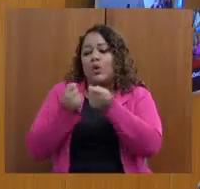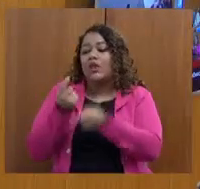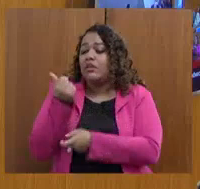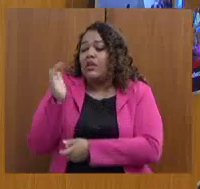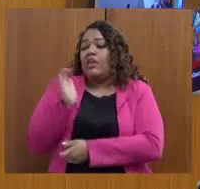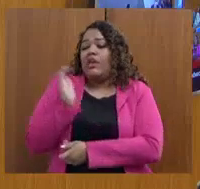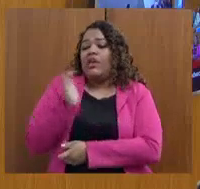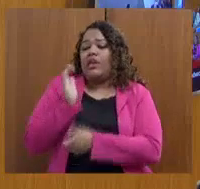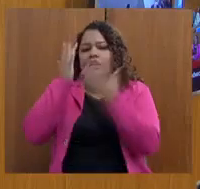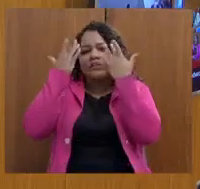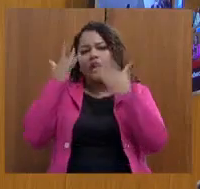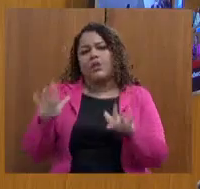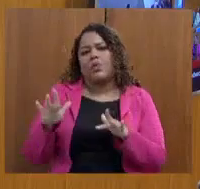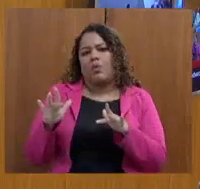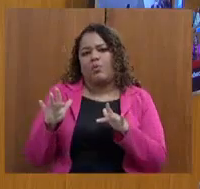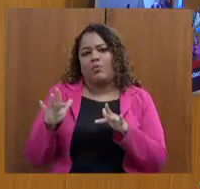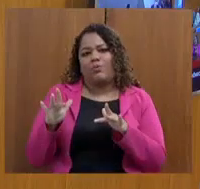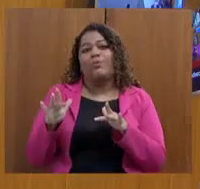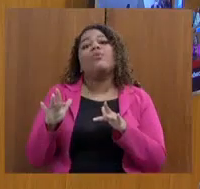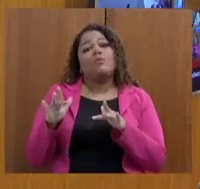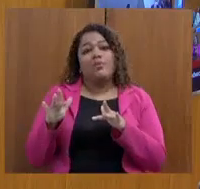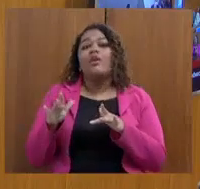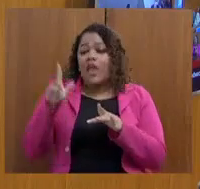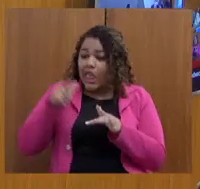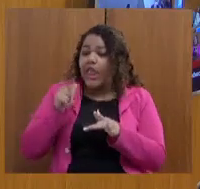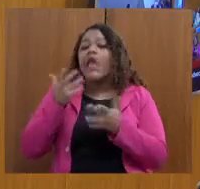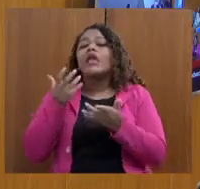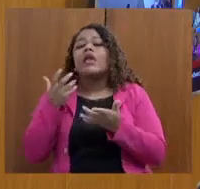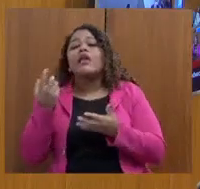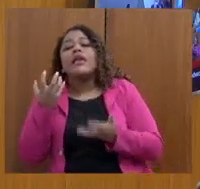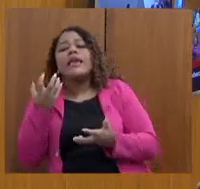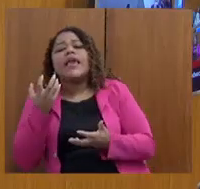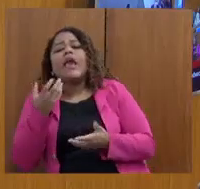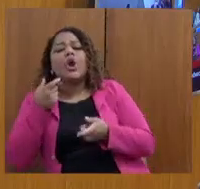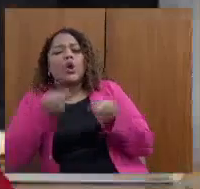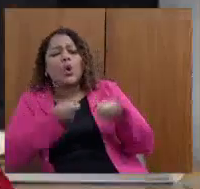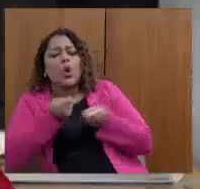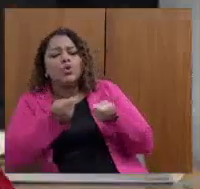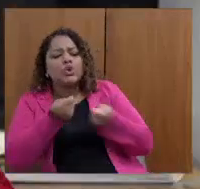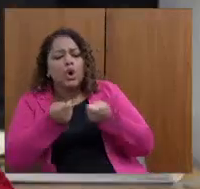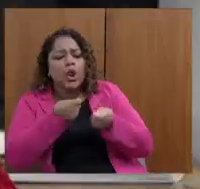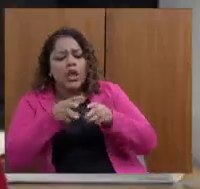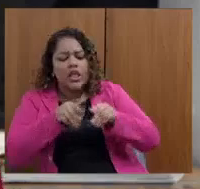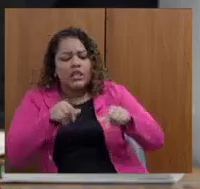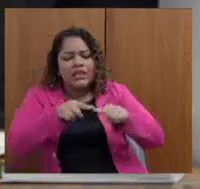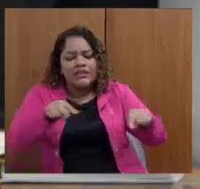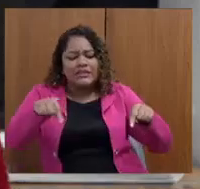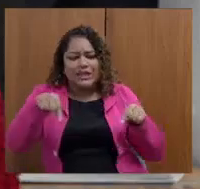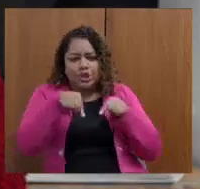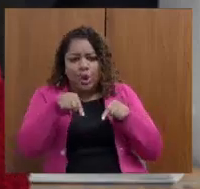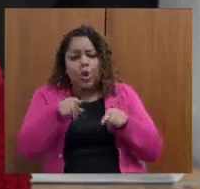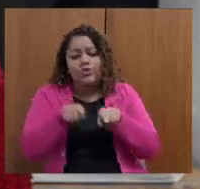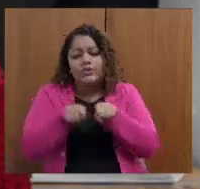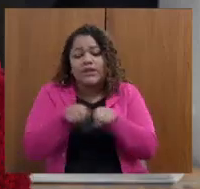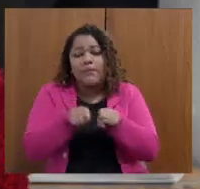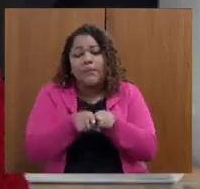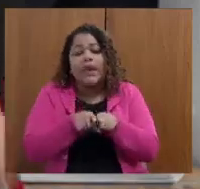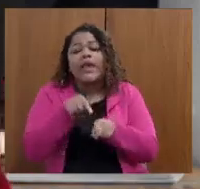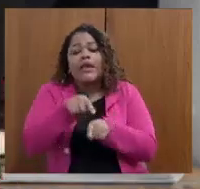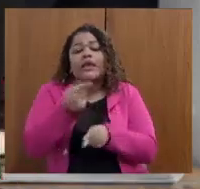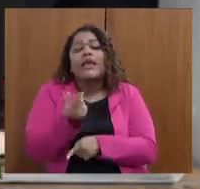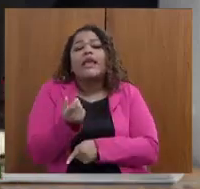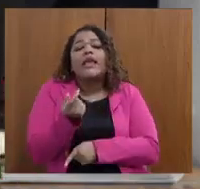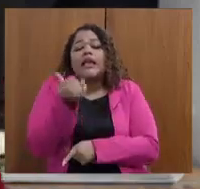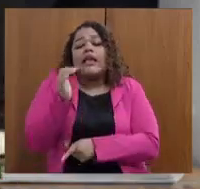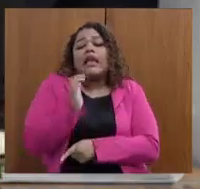é fomentada em função de quem vai controlar aquele território e a exploração das suas riquezas e portanto